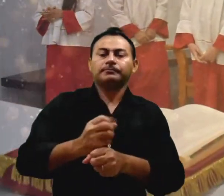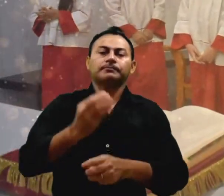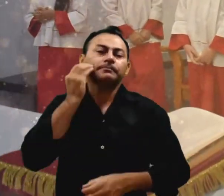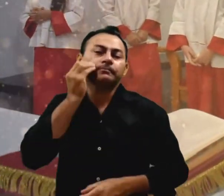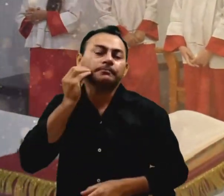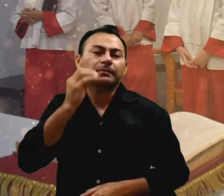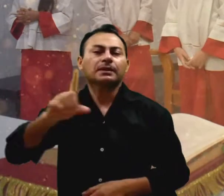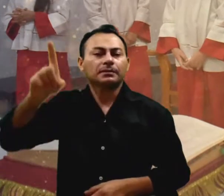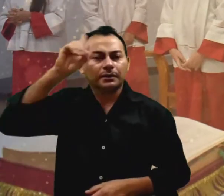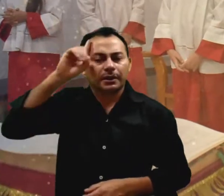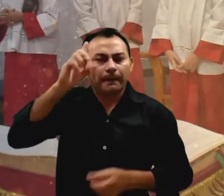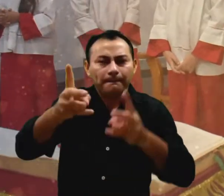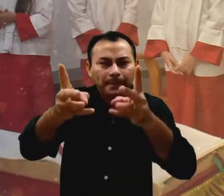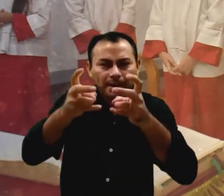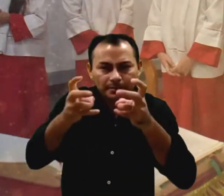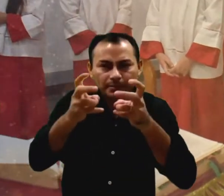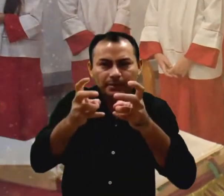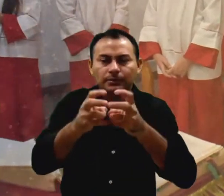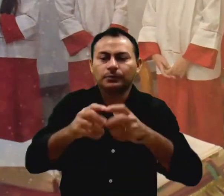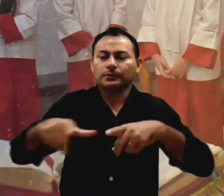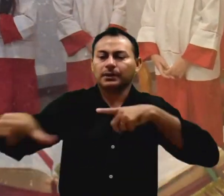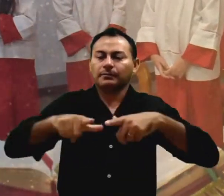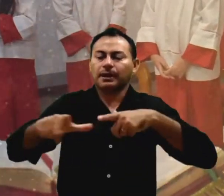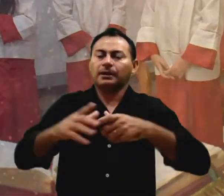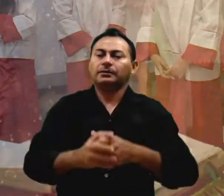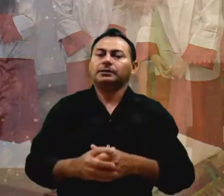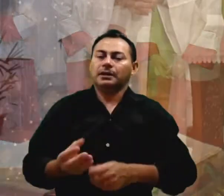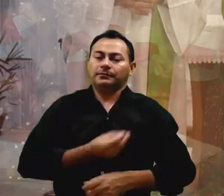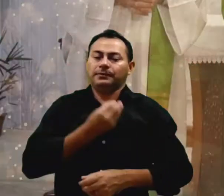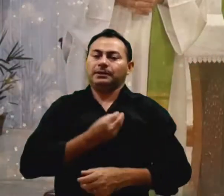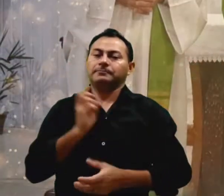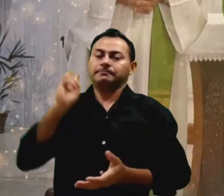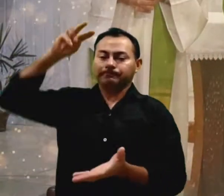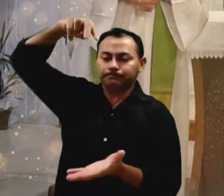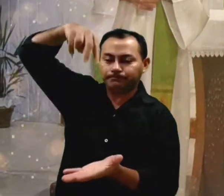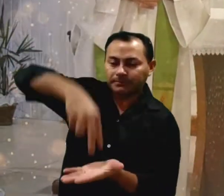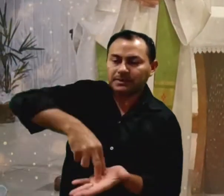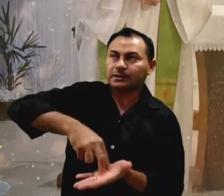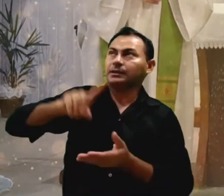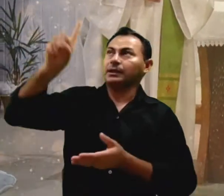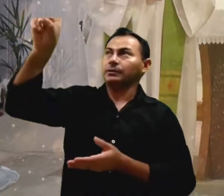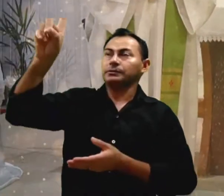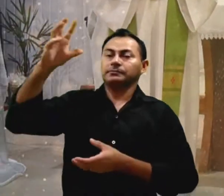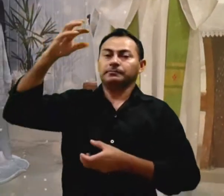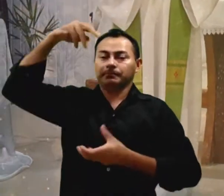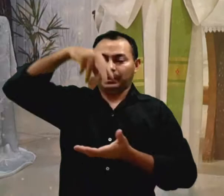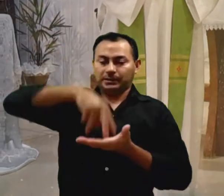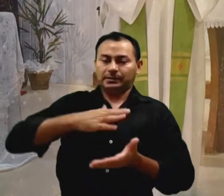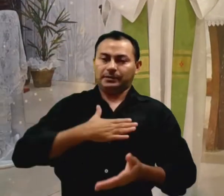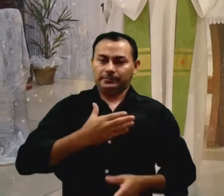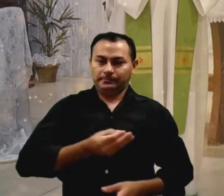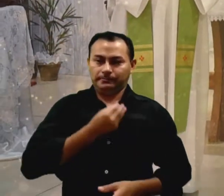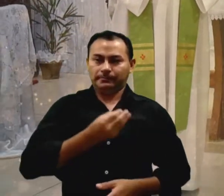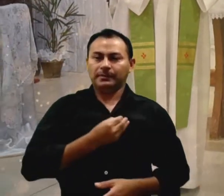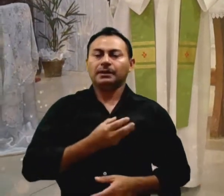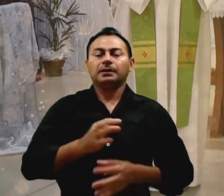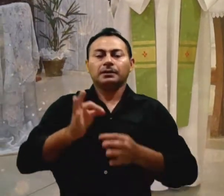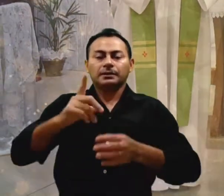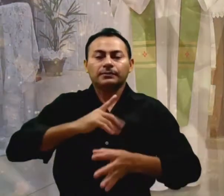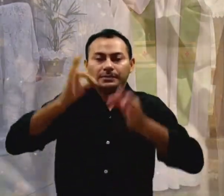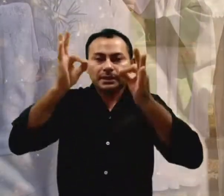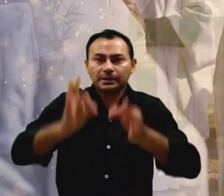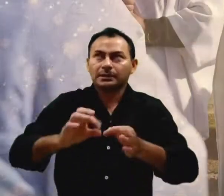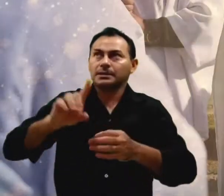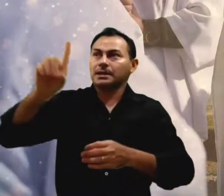Cada dia, cada dia eu percebo a ação de Deus em minha vida. E a certeza de que Ele quer